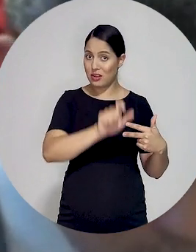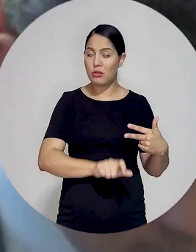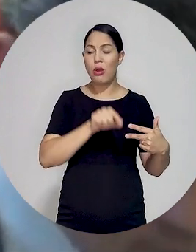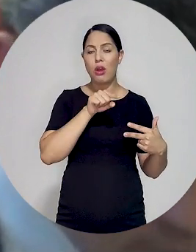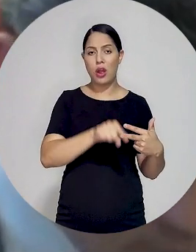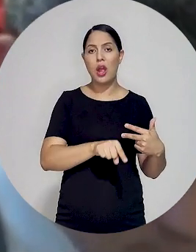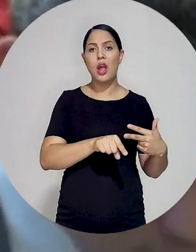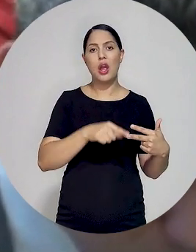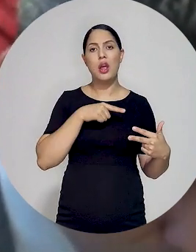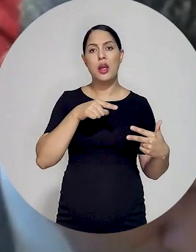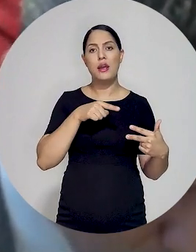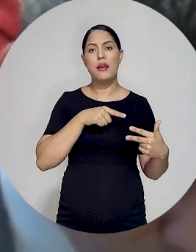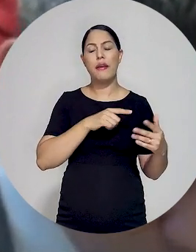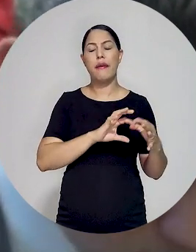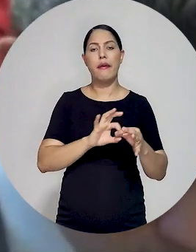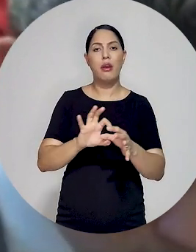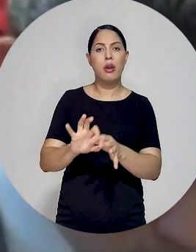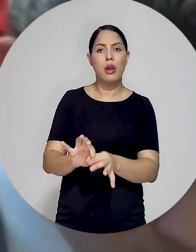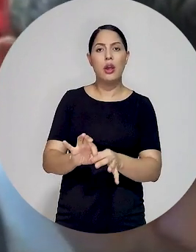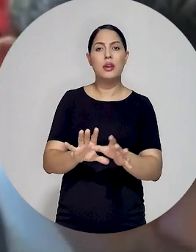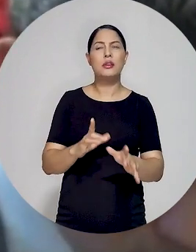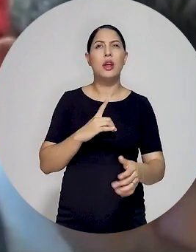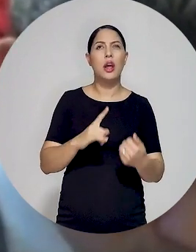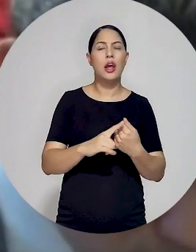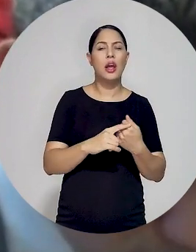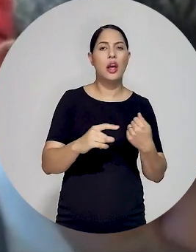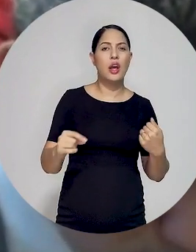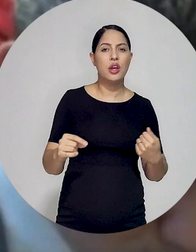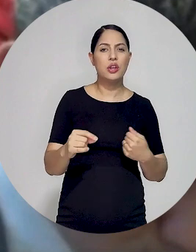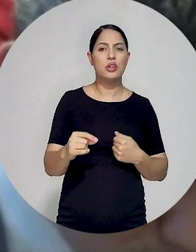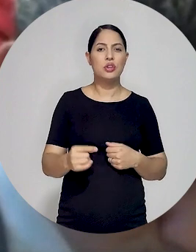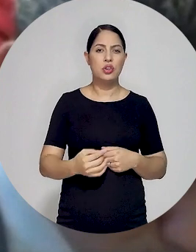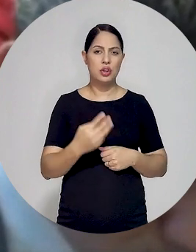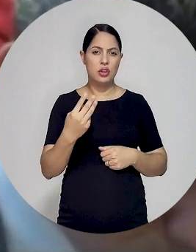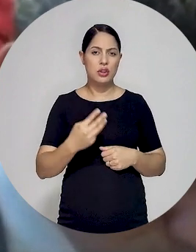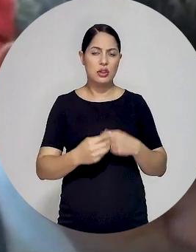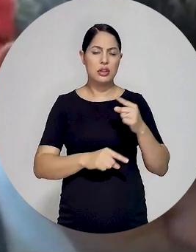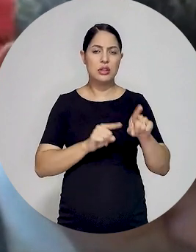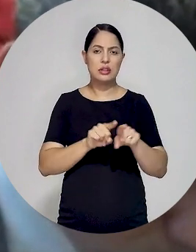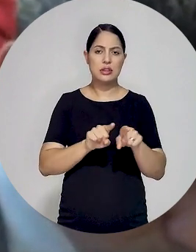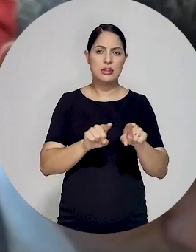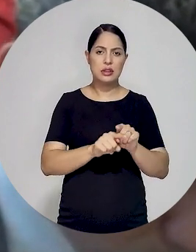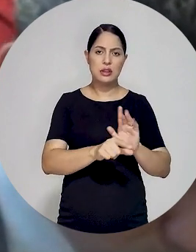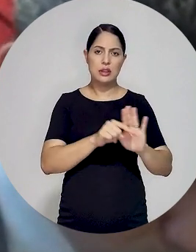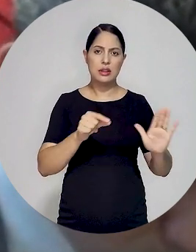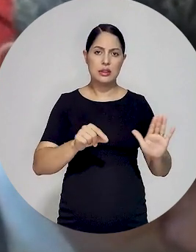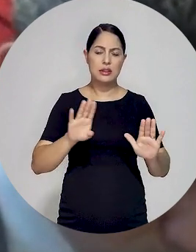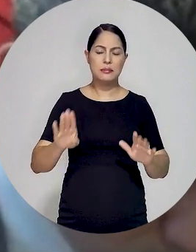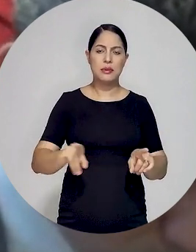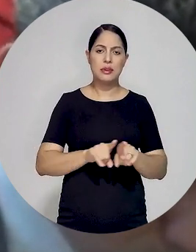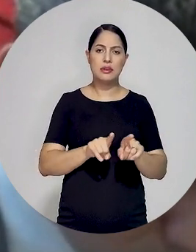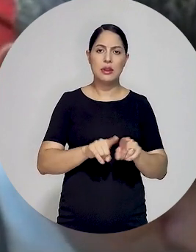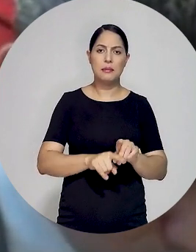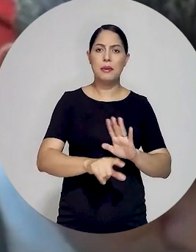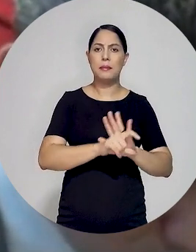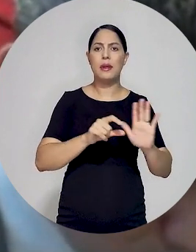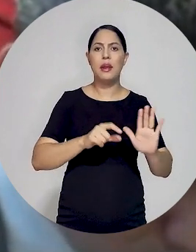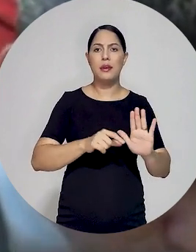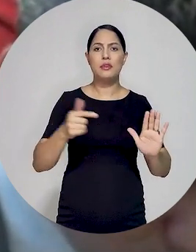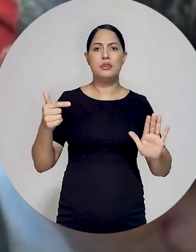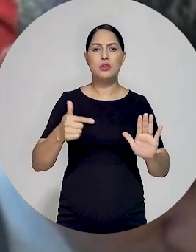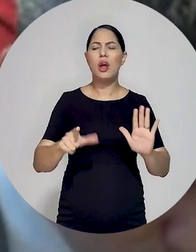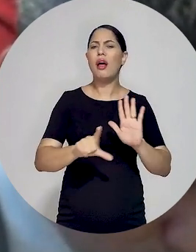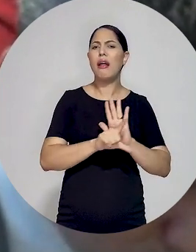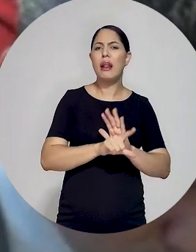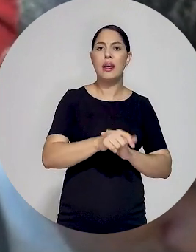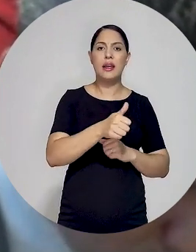erro, notadamente no já referido artigo 76, inciso 1º, a linha B e C, inciso 2º, a linha B e